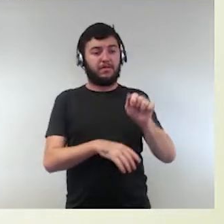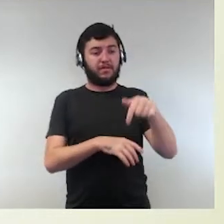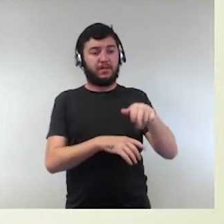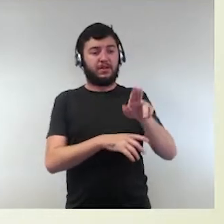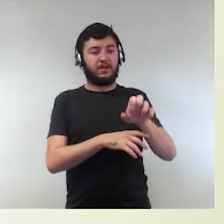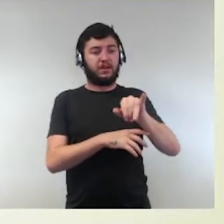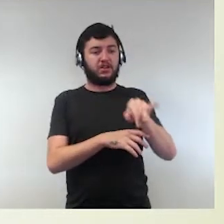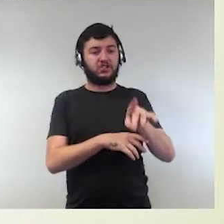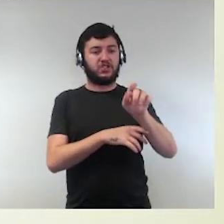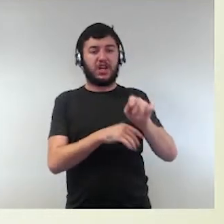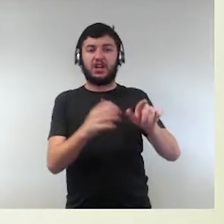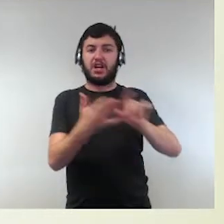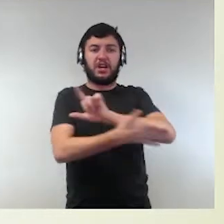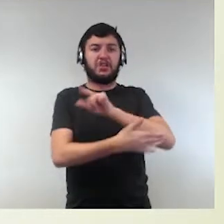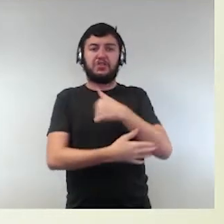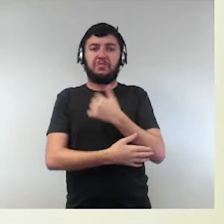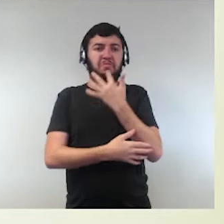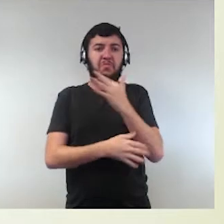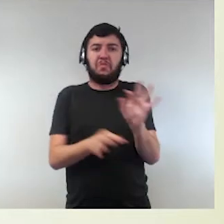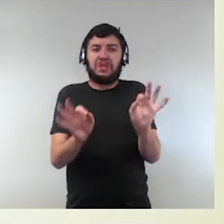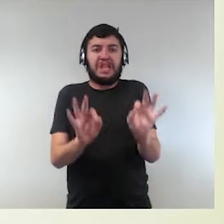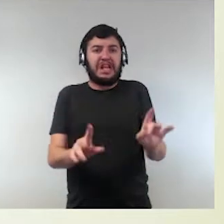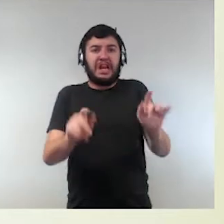no Nordeste,